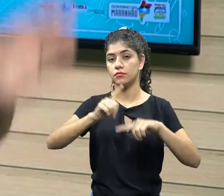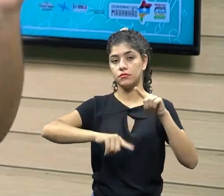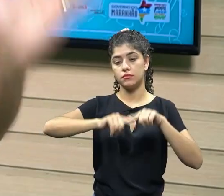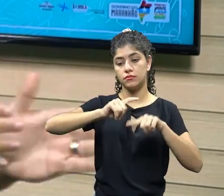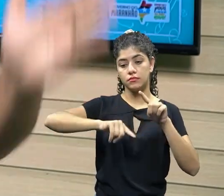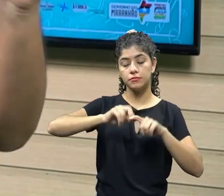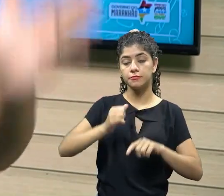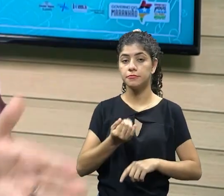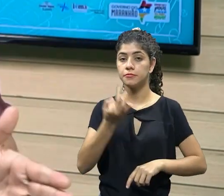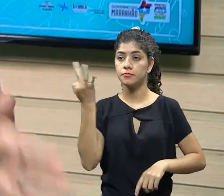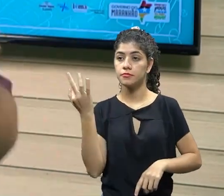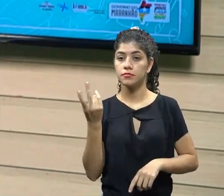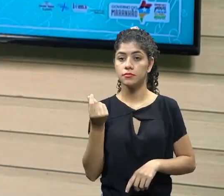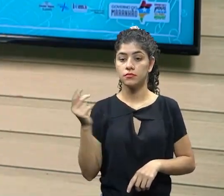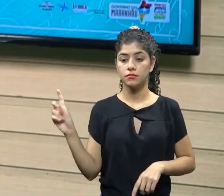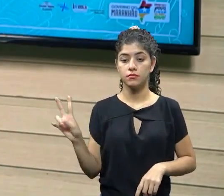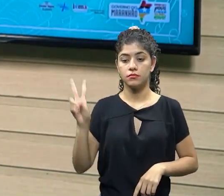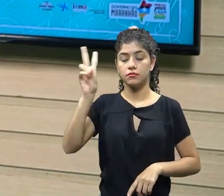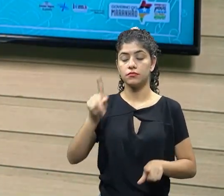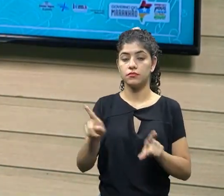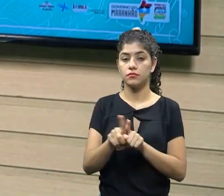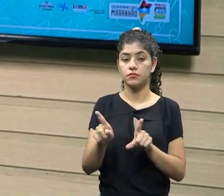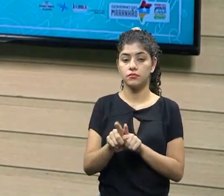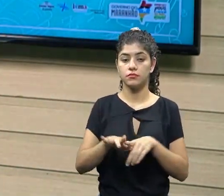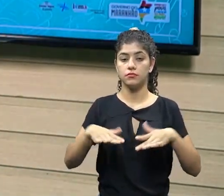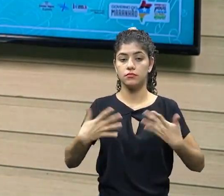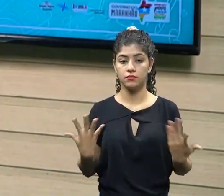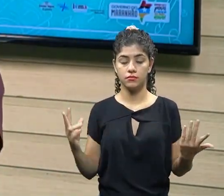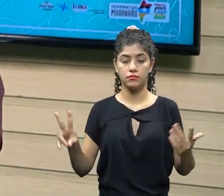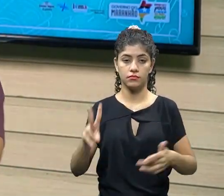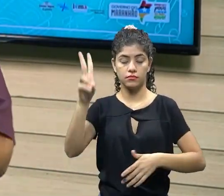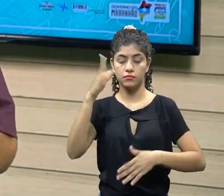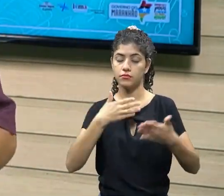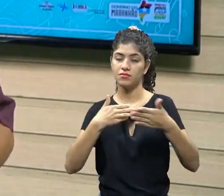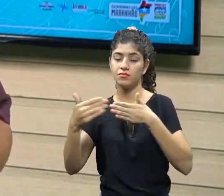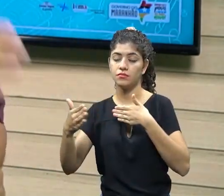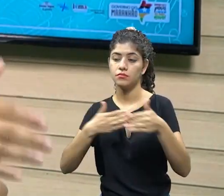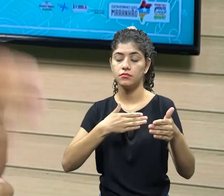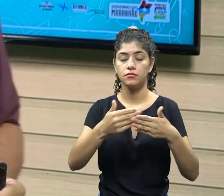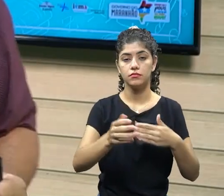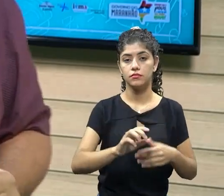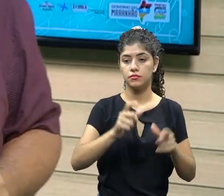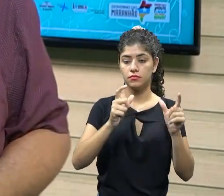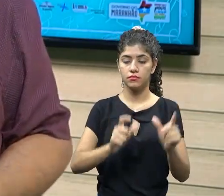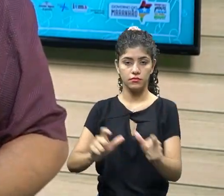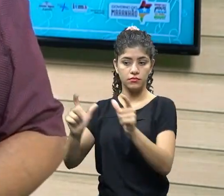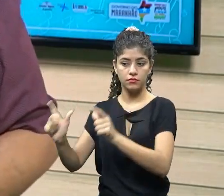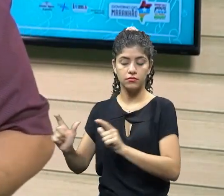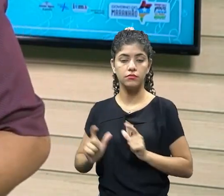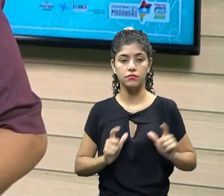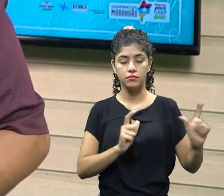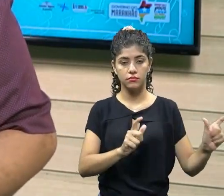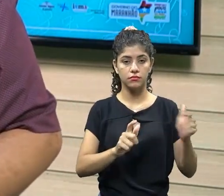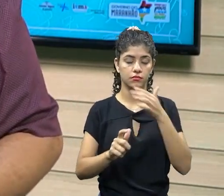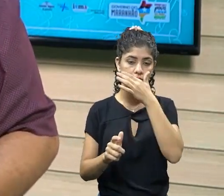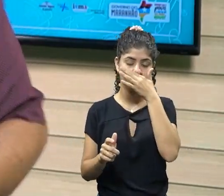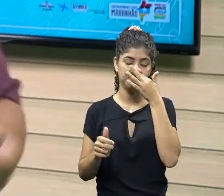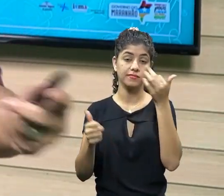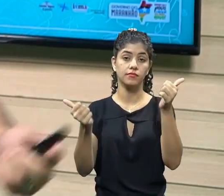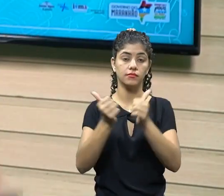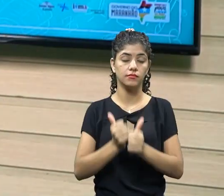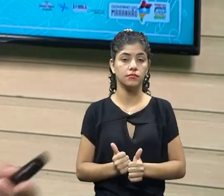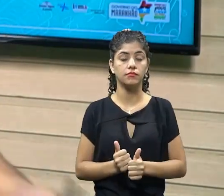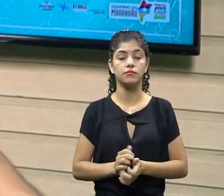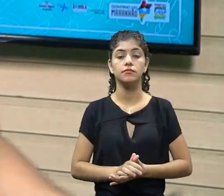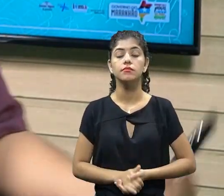custa e quanto esse mesmo produto custa em vários fornecedores. E aí eu fazer uma análise de custo desse produto.